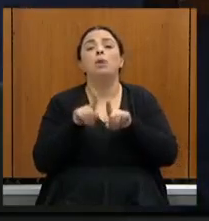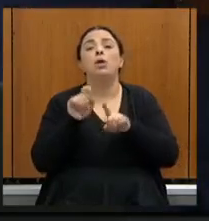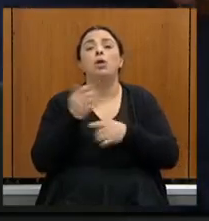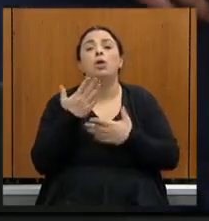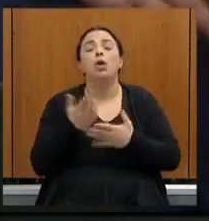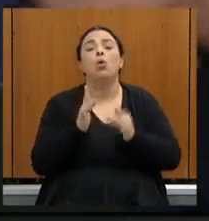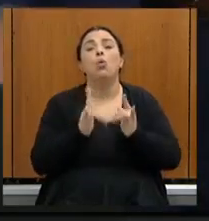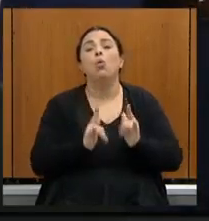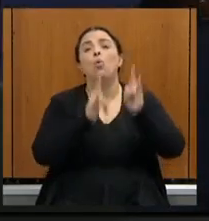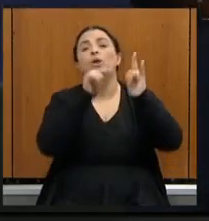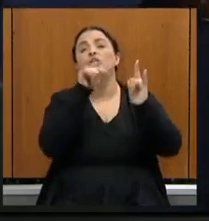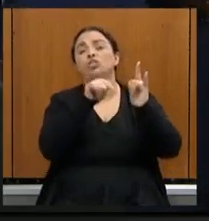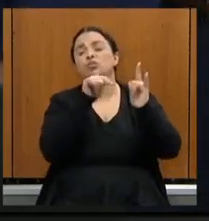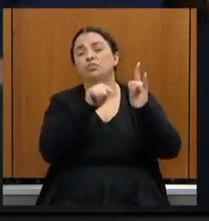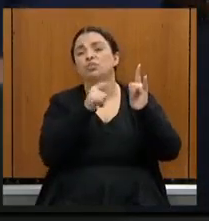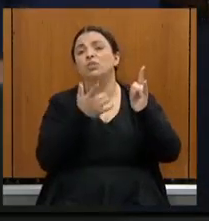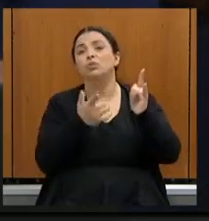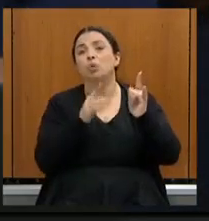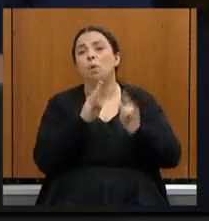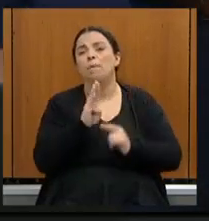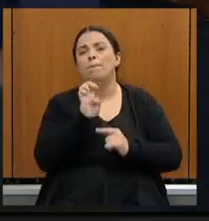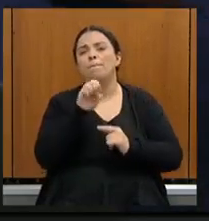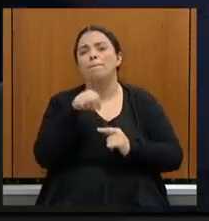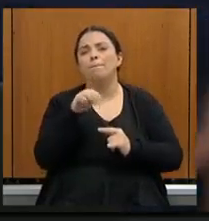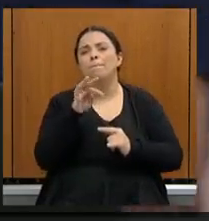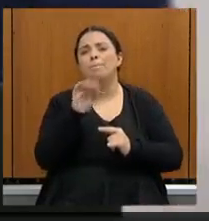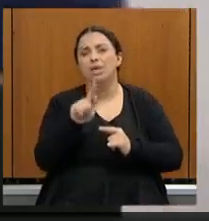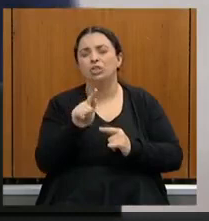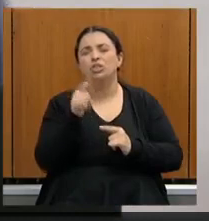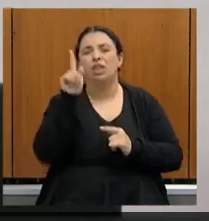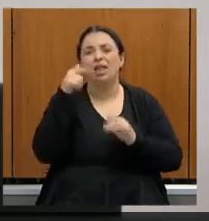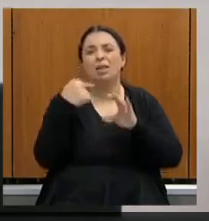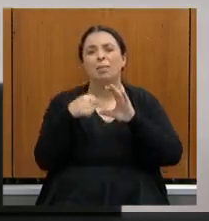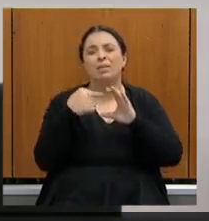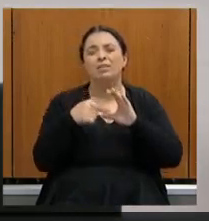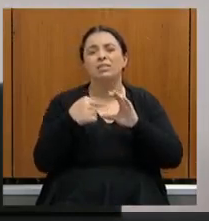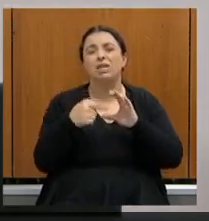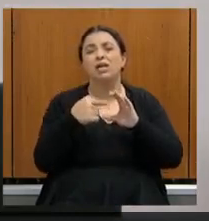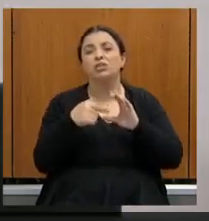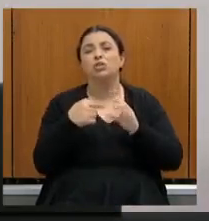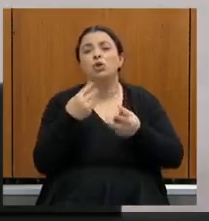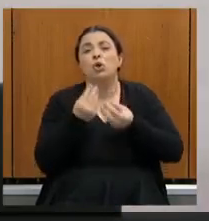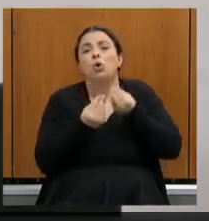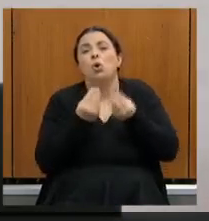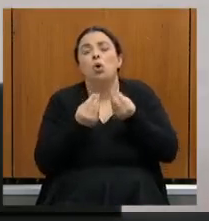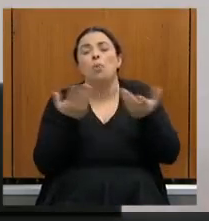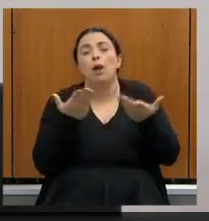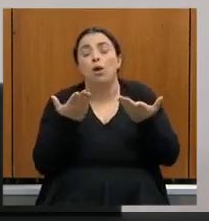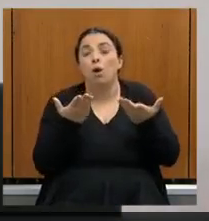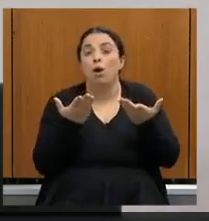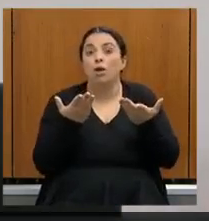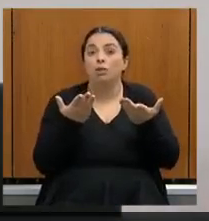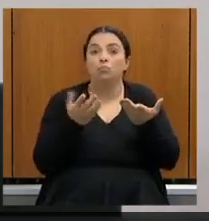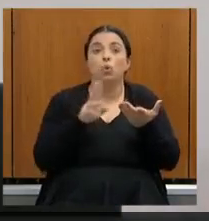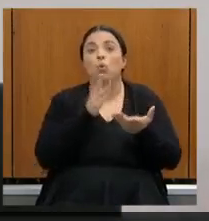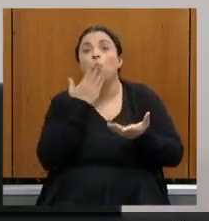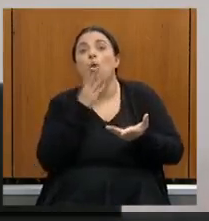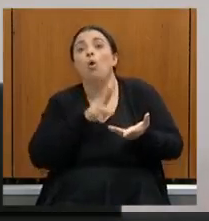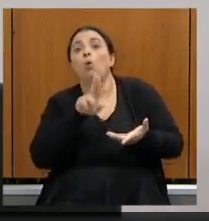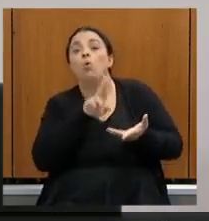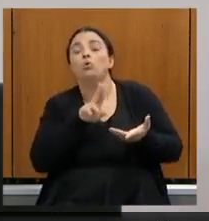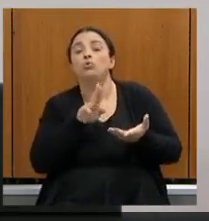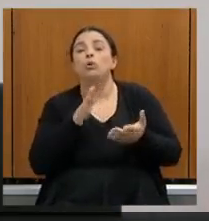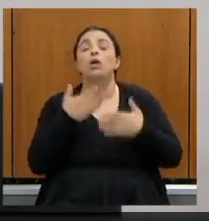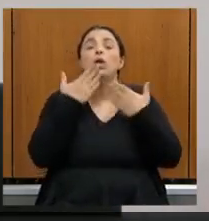edifício sede antiga do Benji na Praça 7 em Belo Horizonte bem como os impactos previstos sobre os